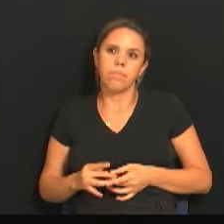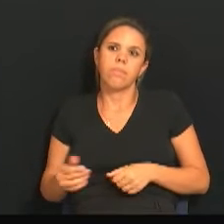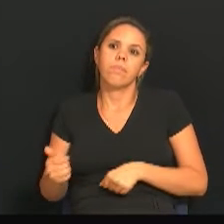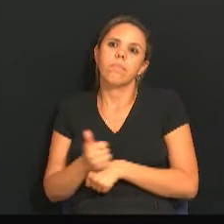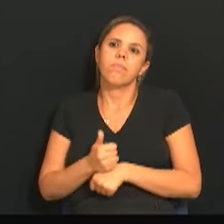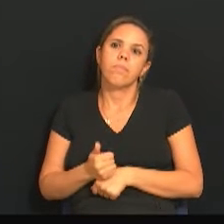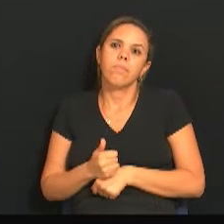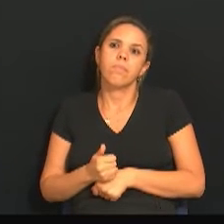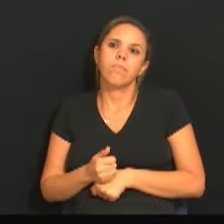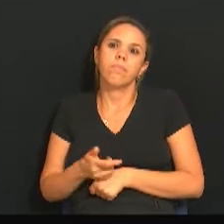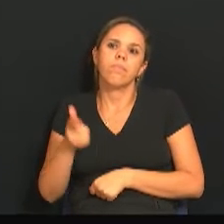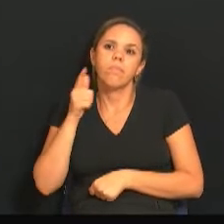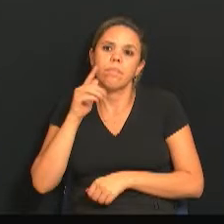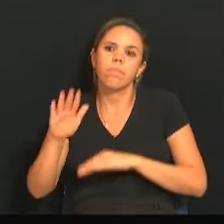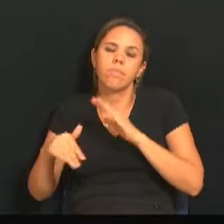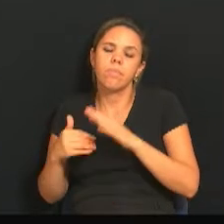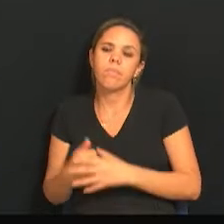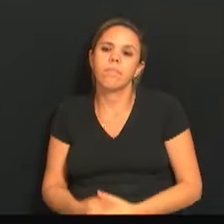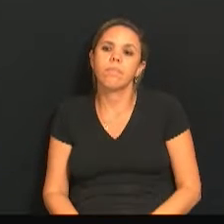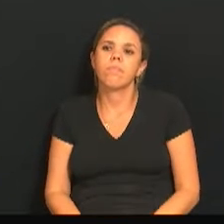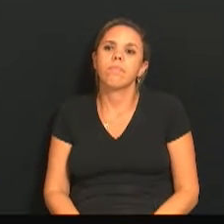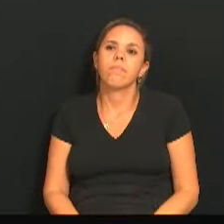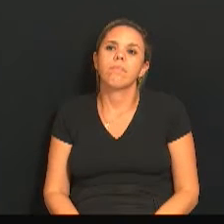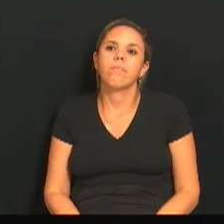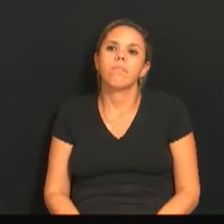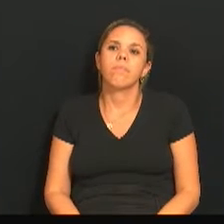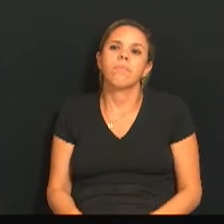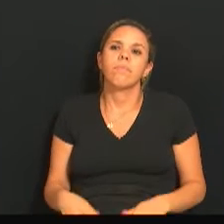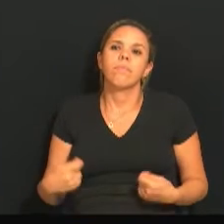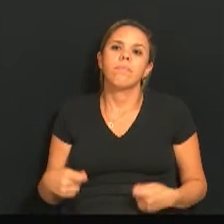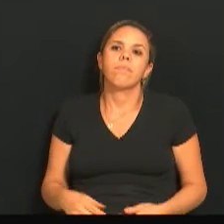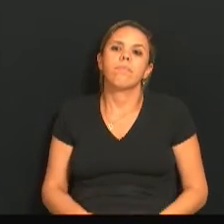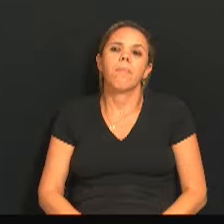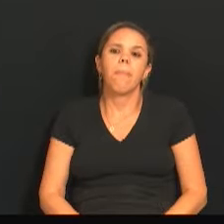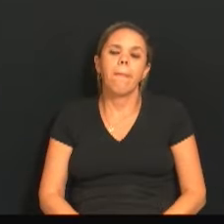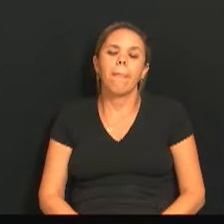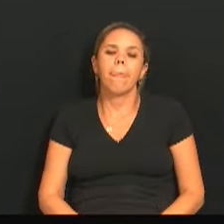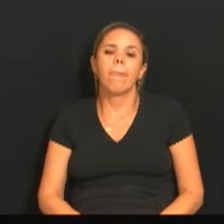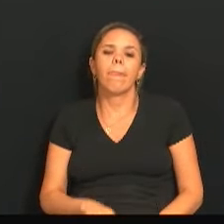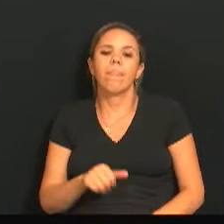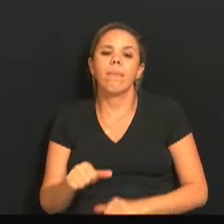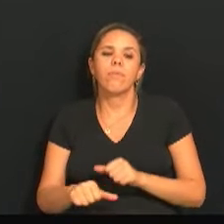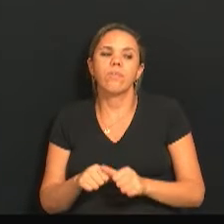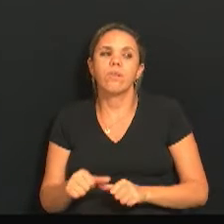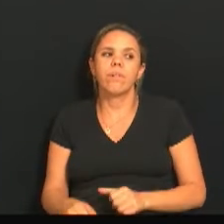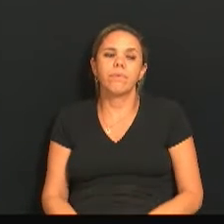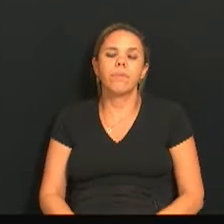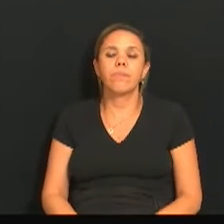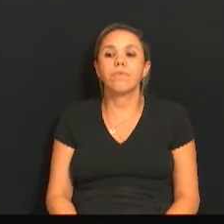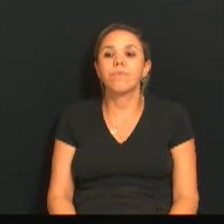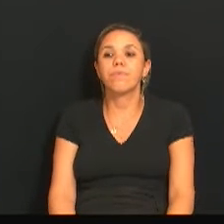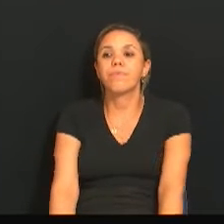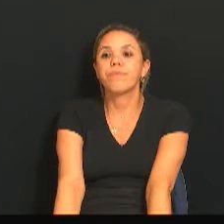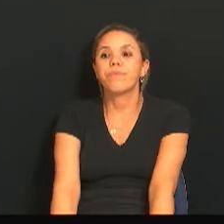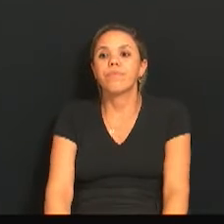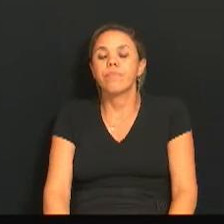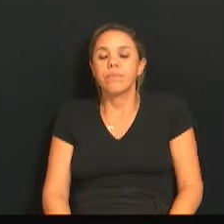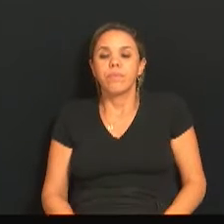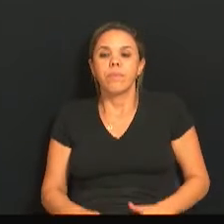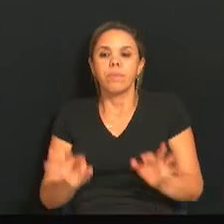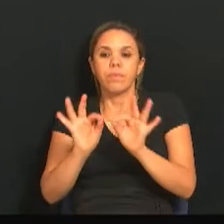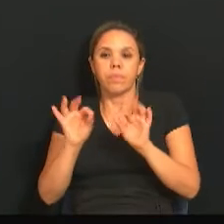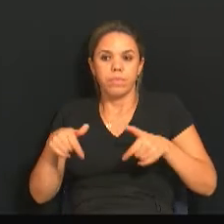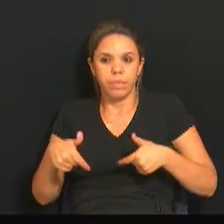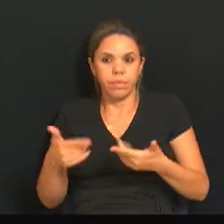se consiga avançar nessa necessidade de mudar as coisas, né? Começar por ações simples como essa